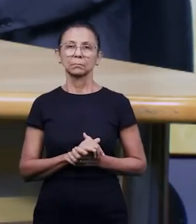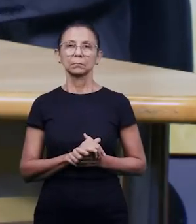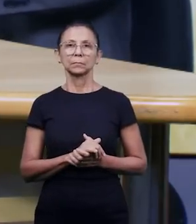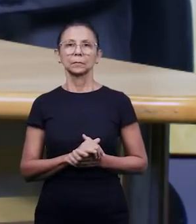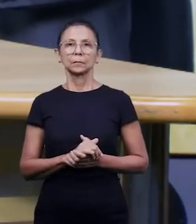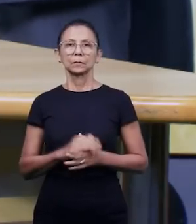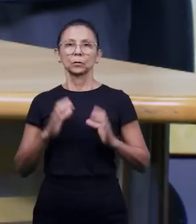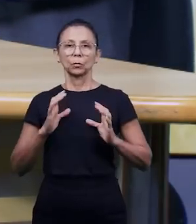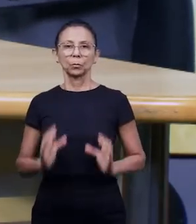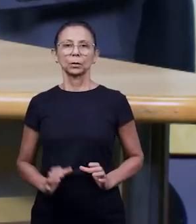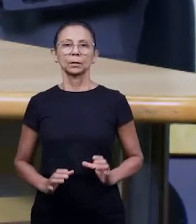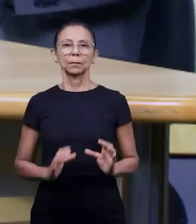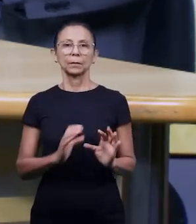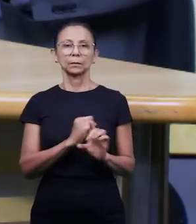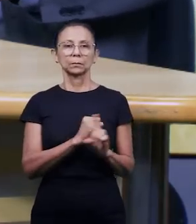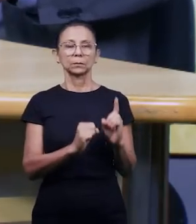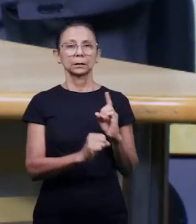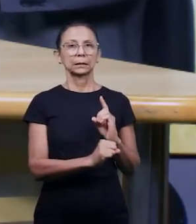Outro caso,